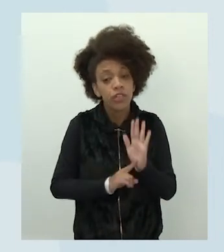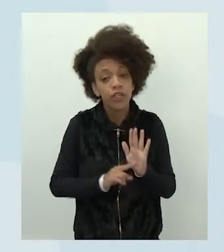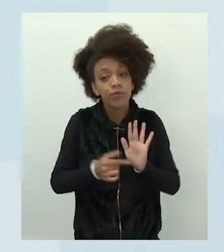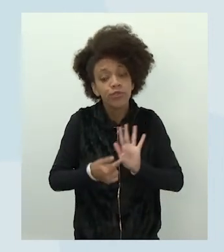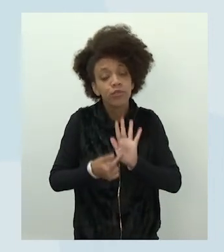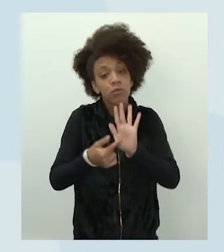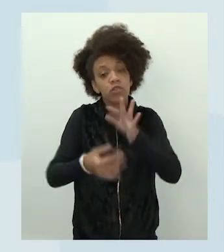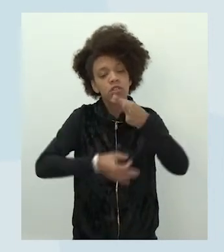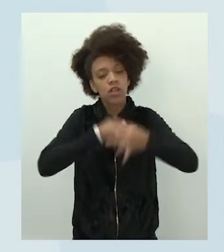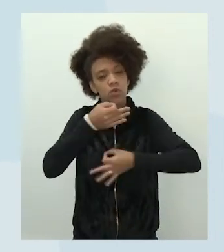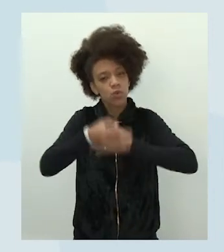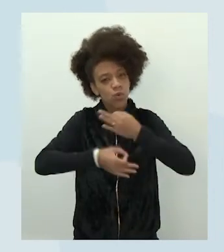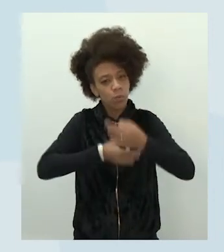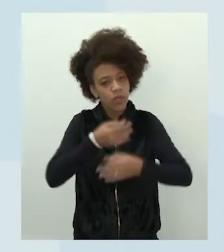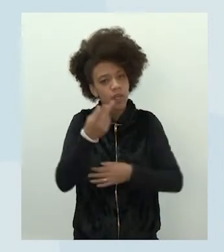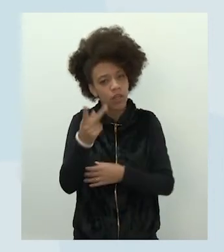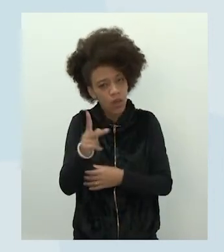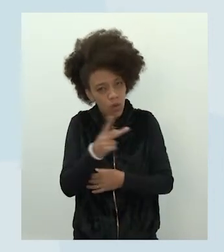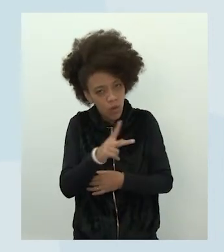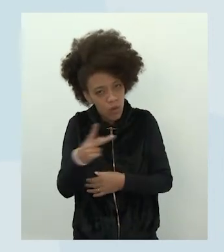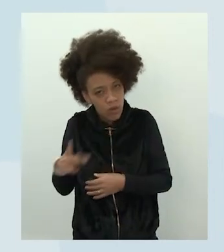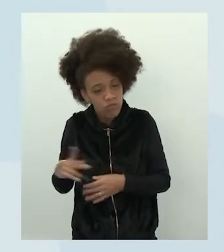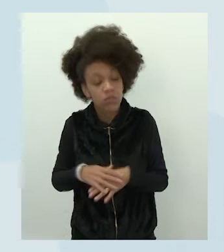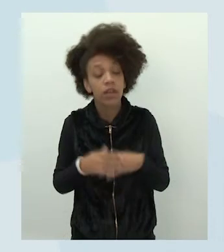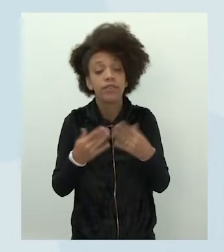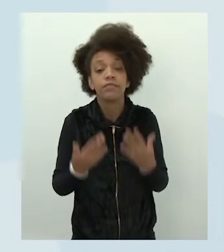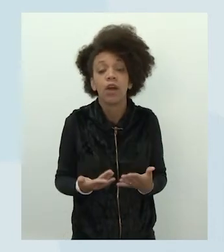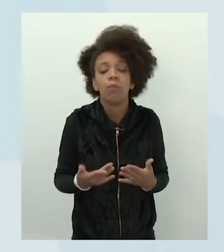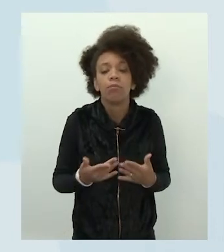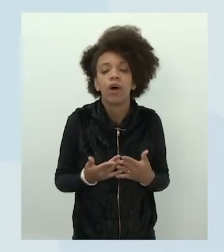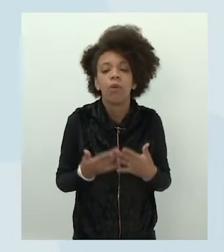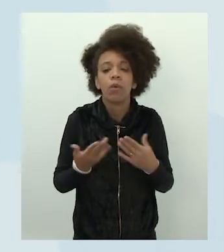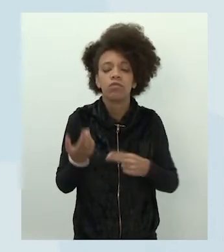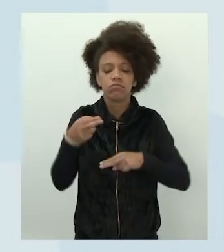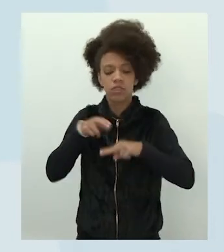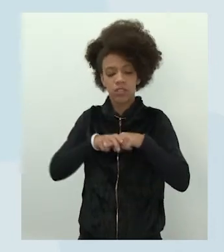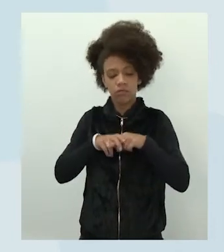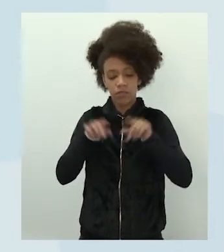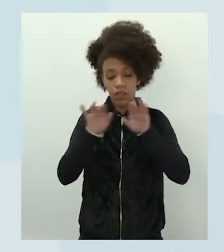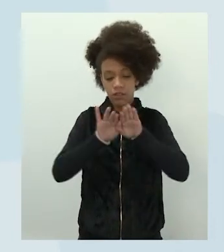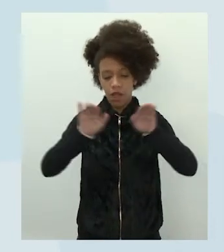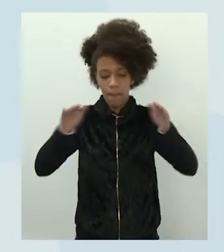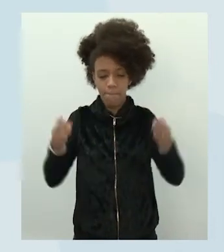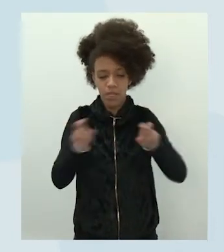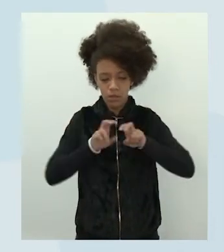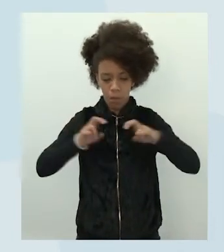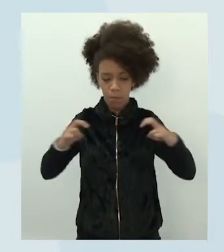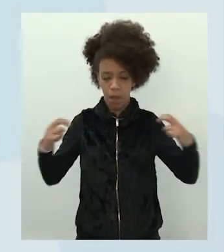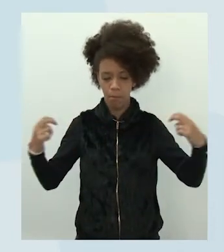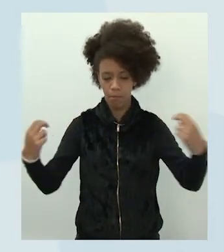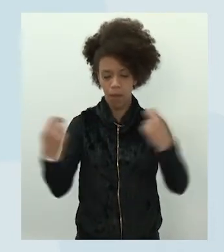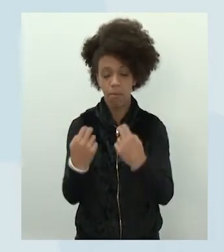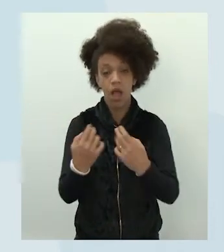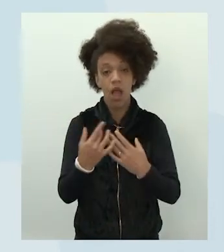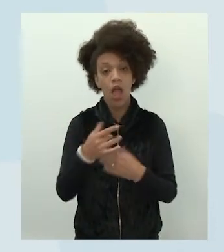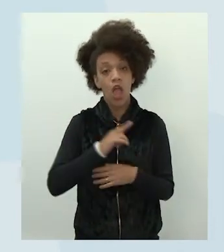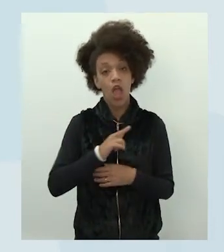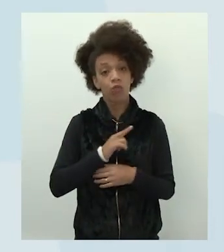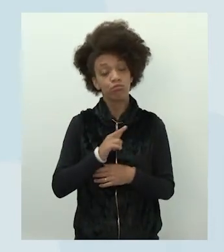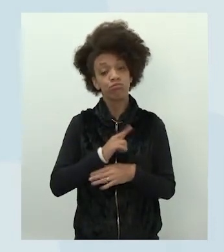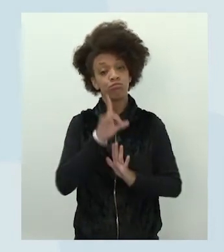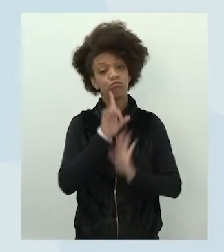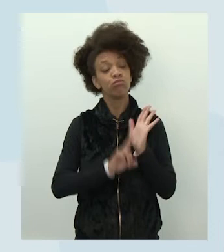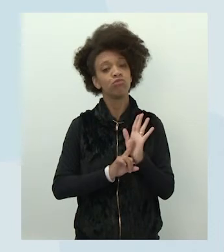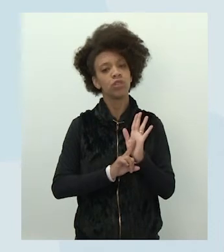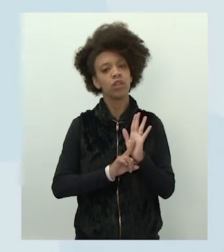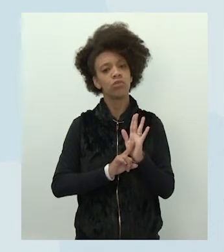demonstrar suas opiniões. Então, quando eu estou à mesa com a família, eu tenho direito de